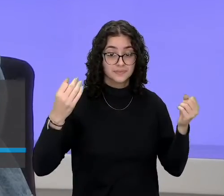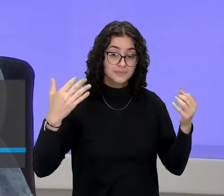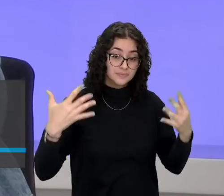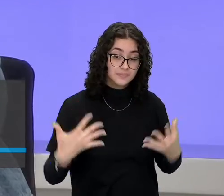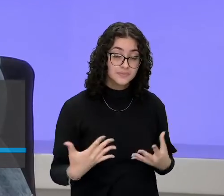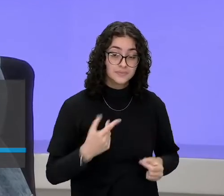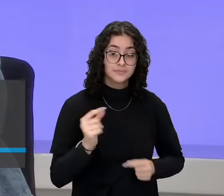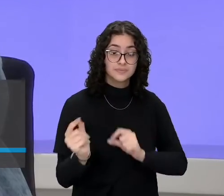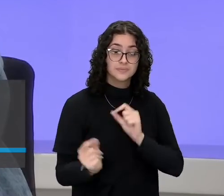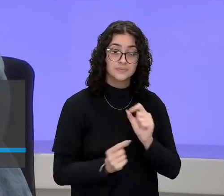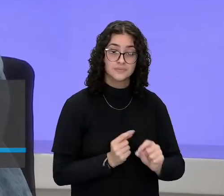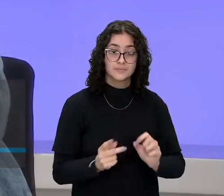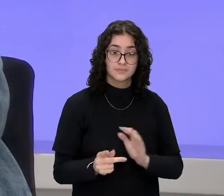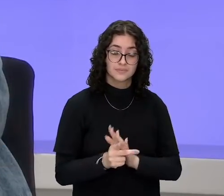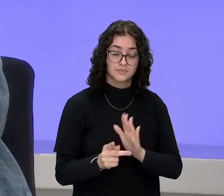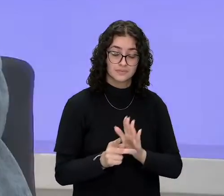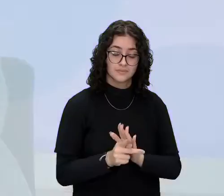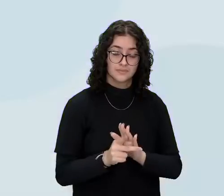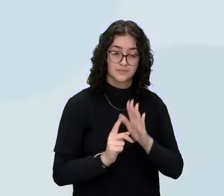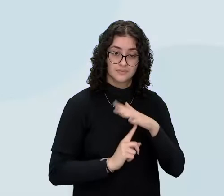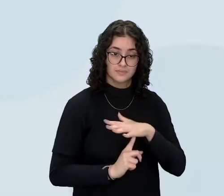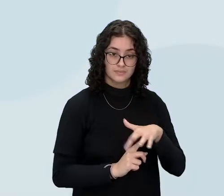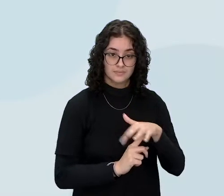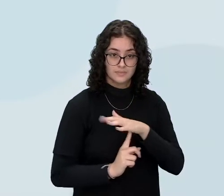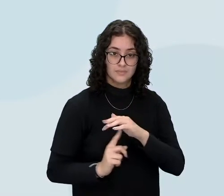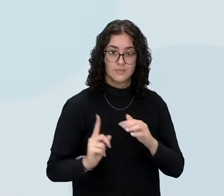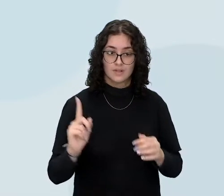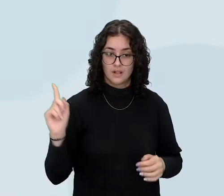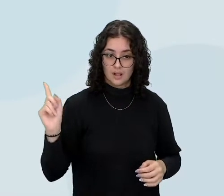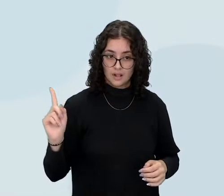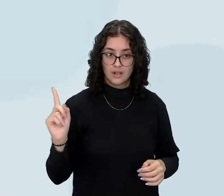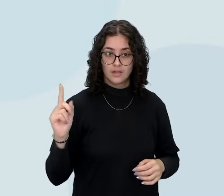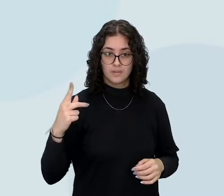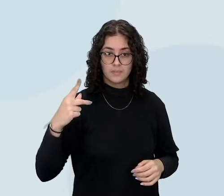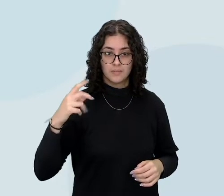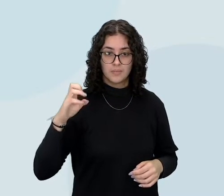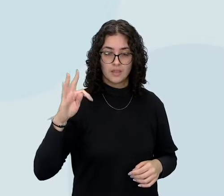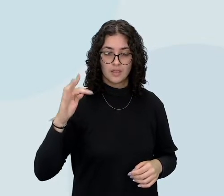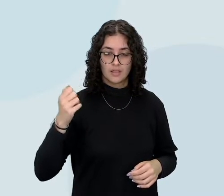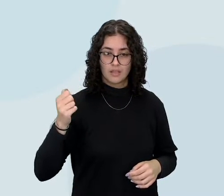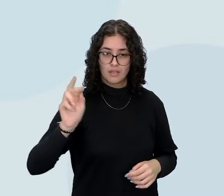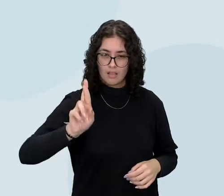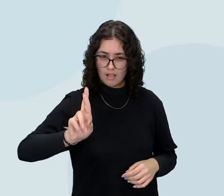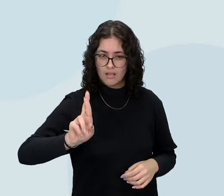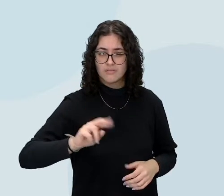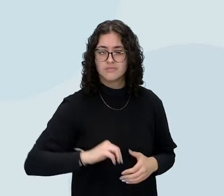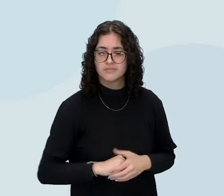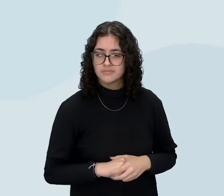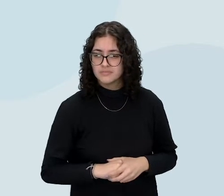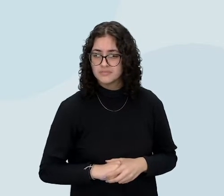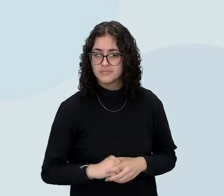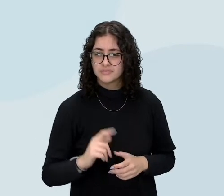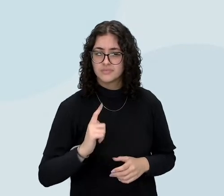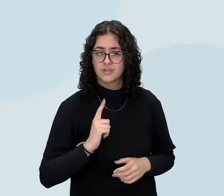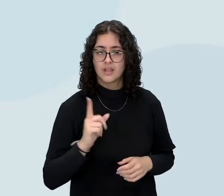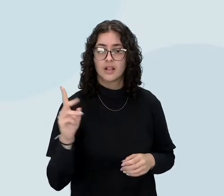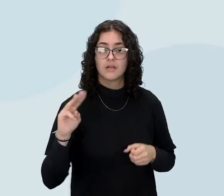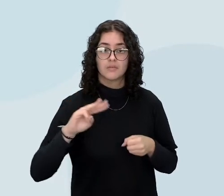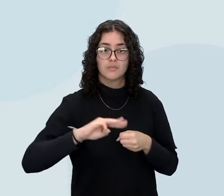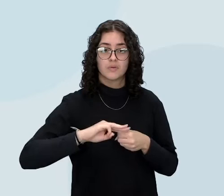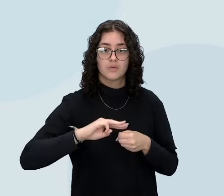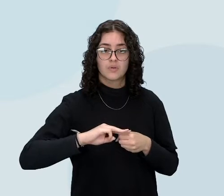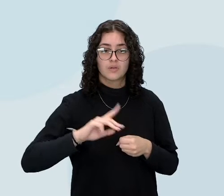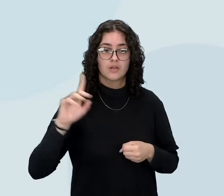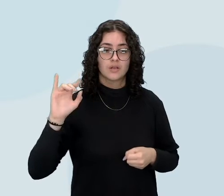né, do Parque Estadual Turístico do Alto Ribeiro, PETAR, a gente tem aí o município, ele fica